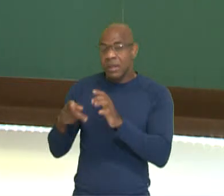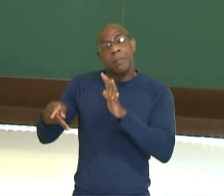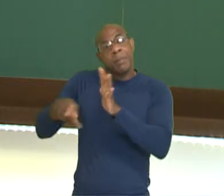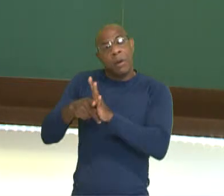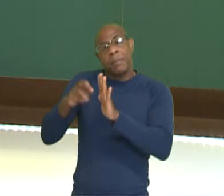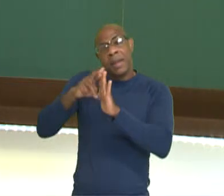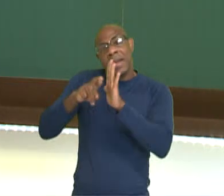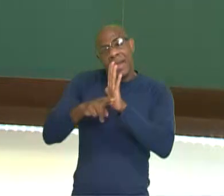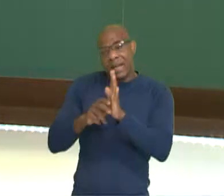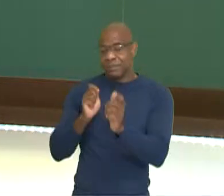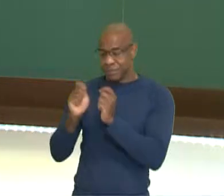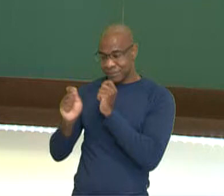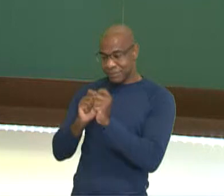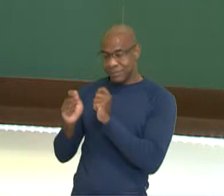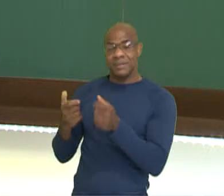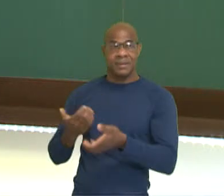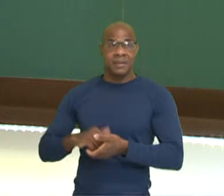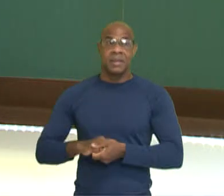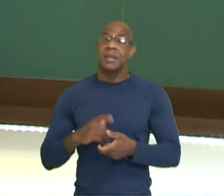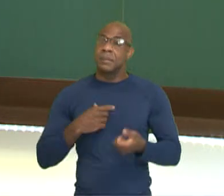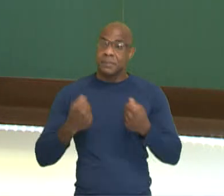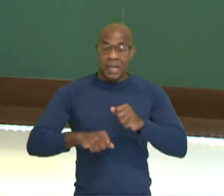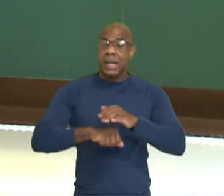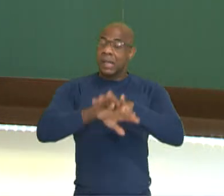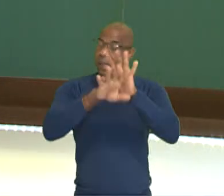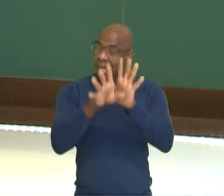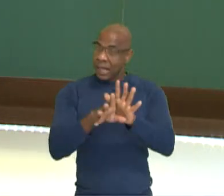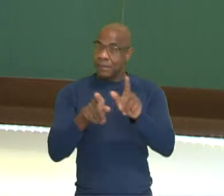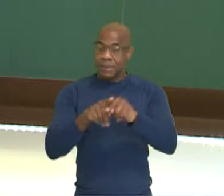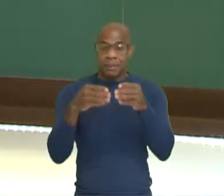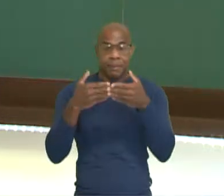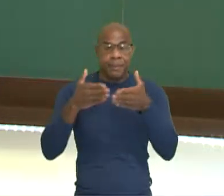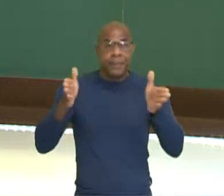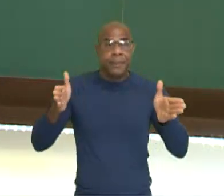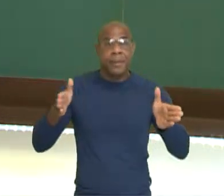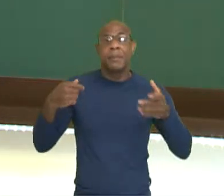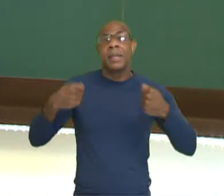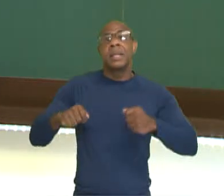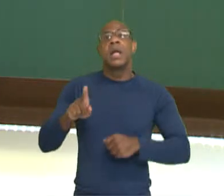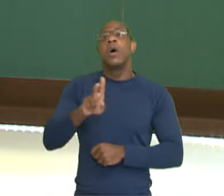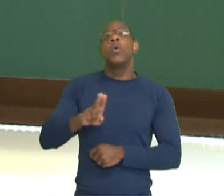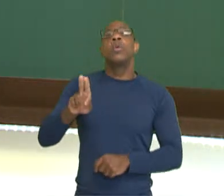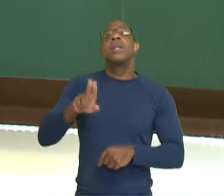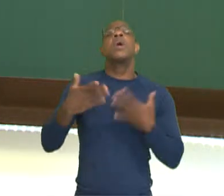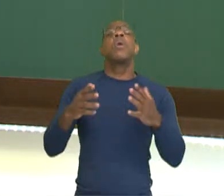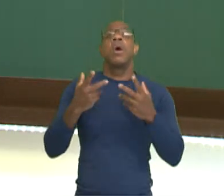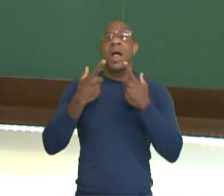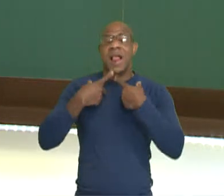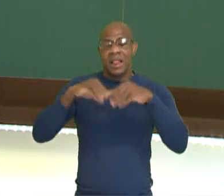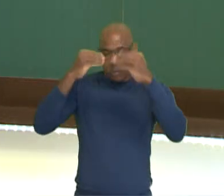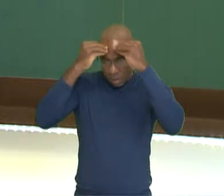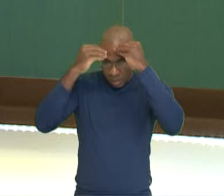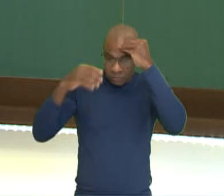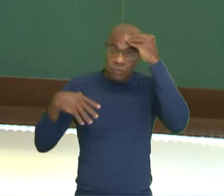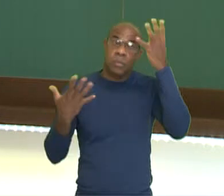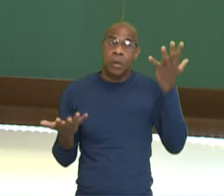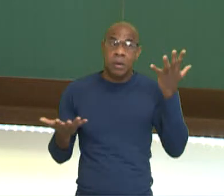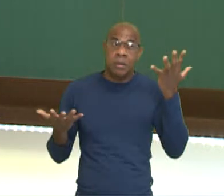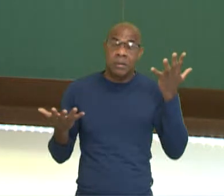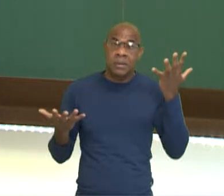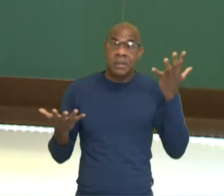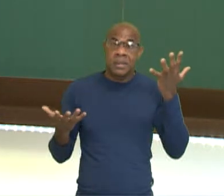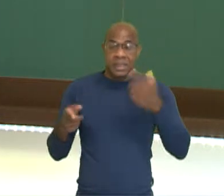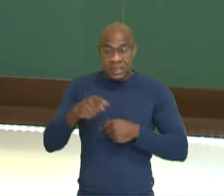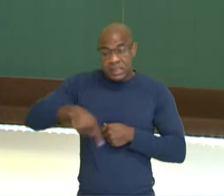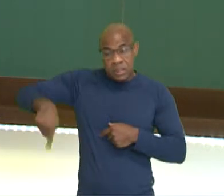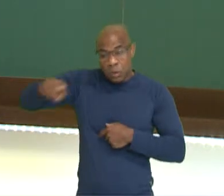dela ser clara, né? E ela tem que ser bem abrangente, ela tem que usar que tipo de linguagem? Uma linguagem que atenda